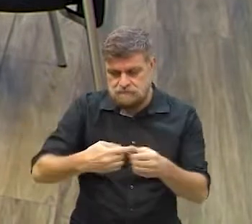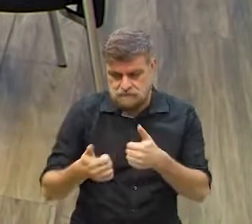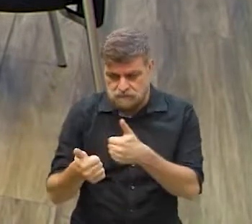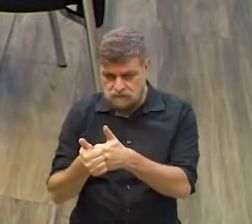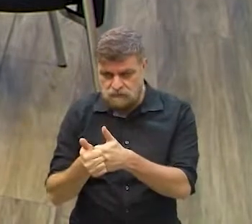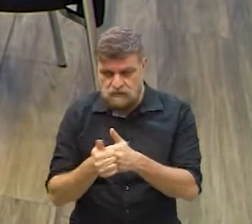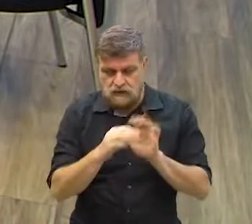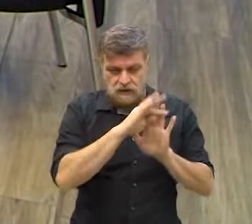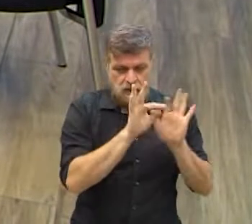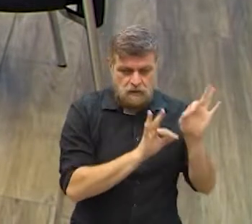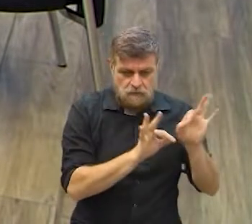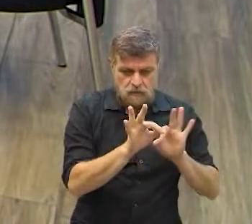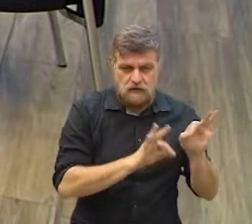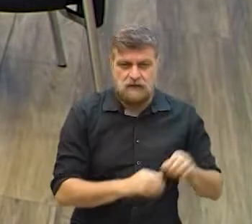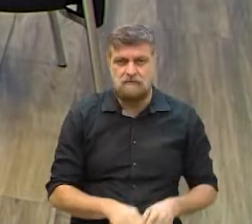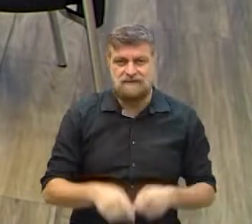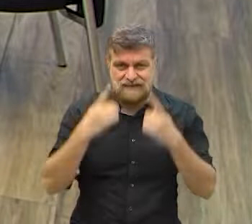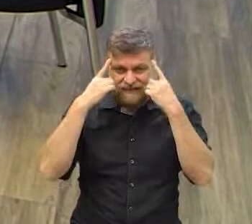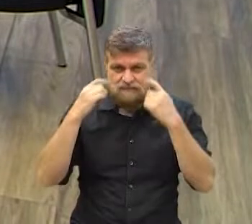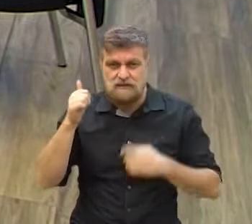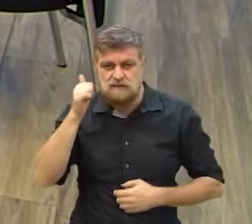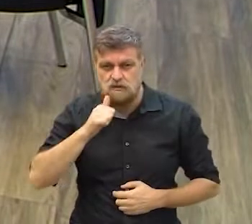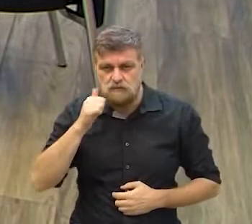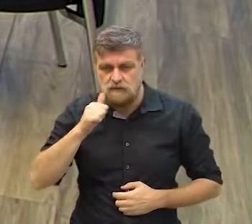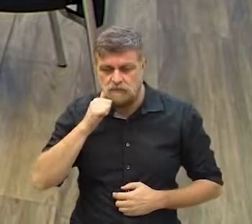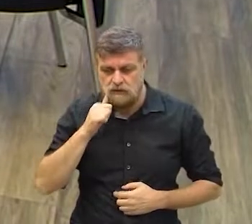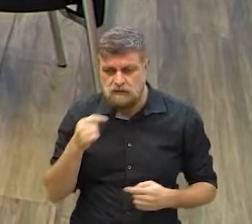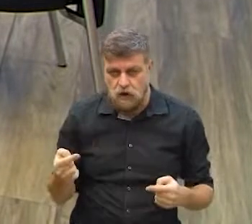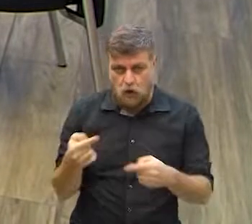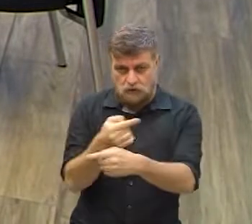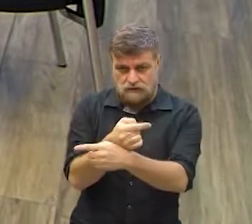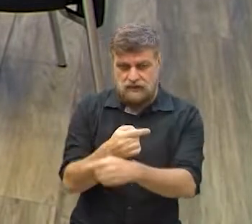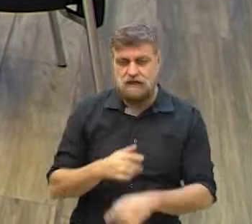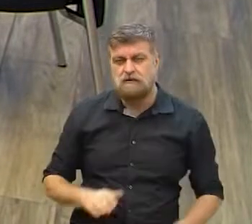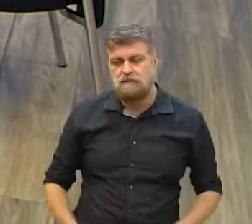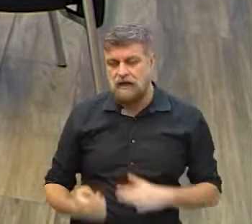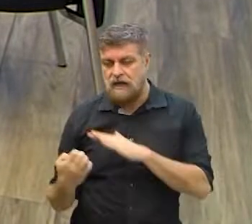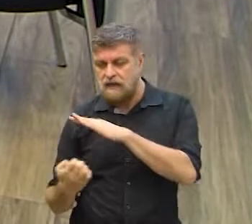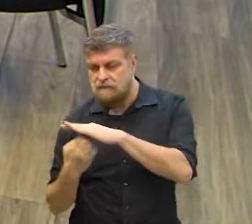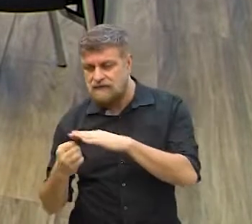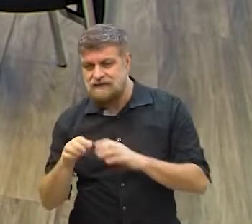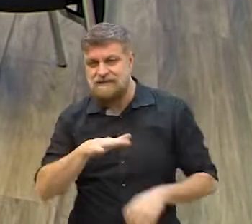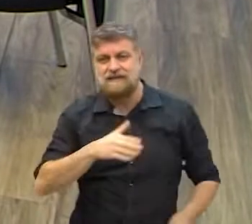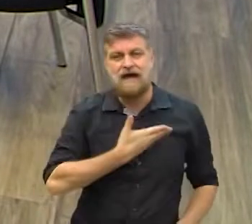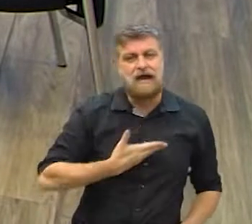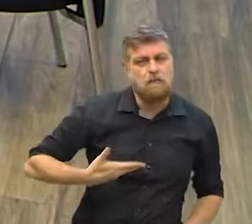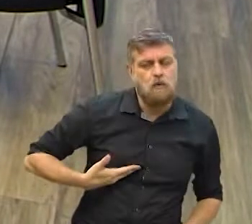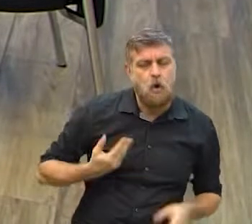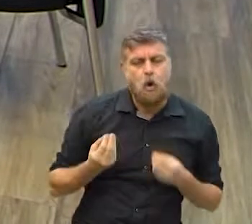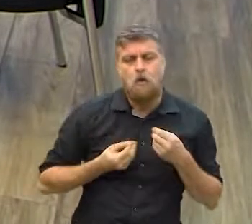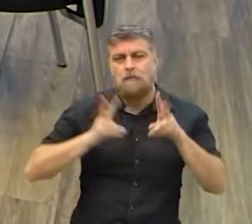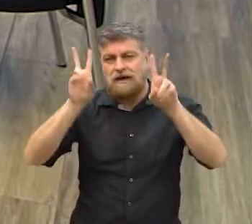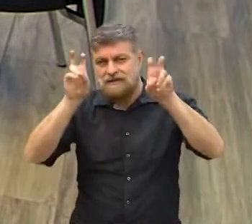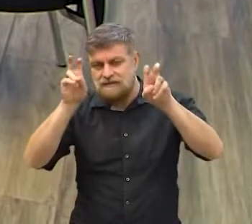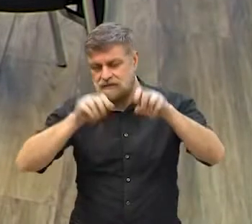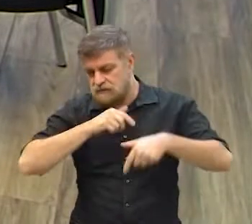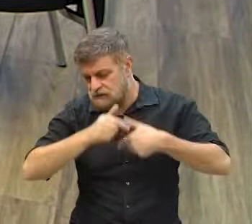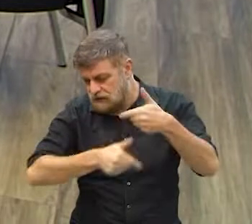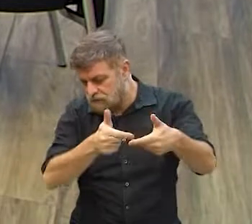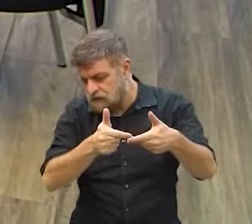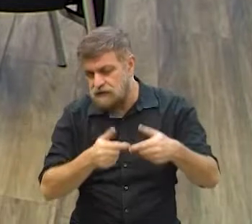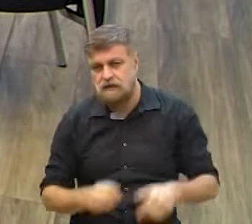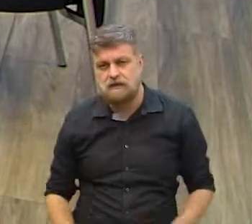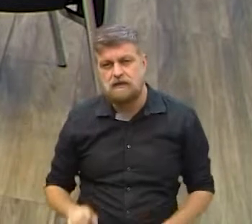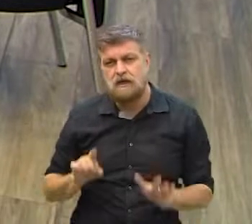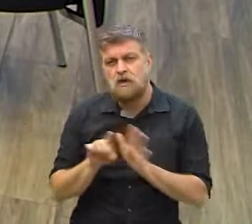de prevenção da violência contra a mulher, também em empresas e no poder público. Como é trabalhar essa temática e